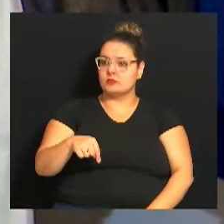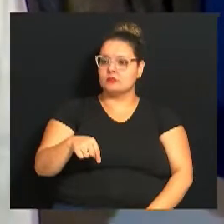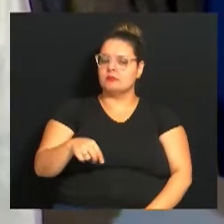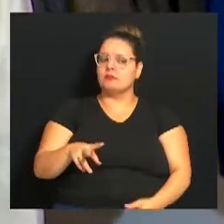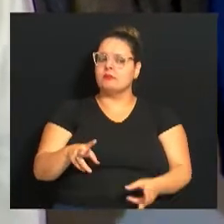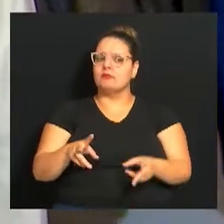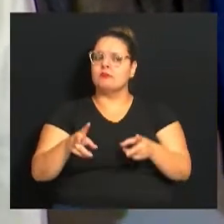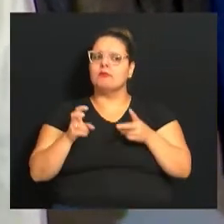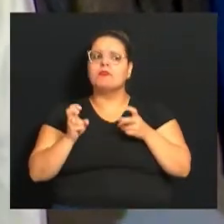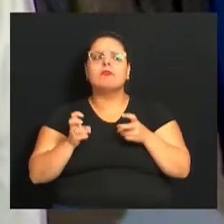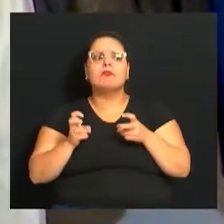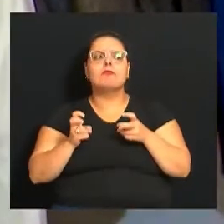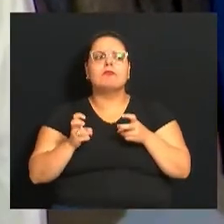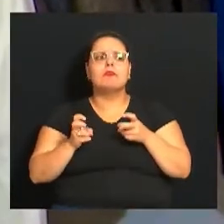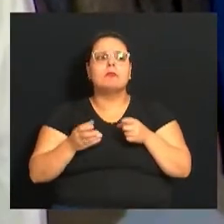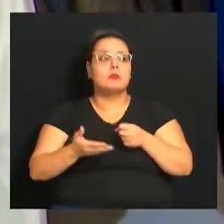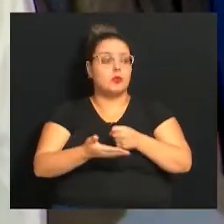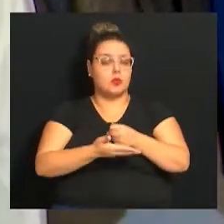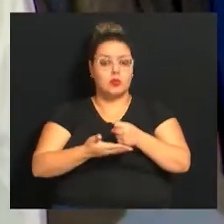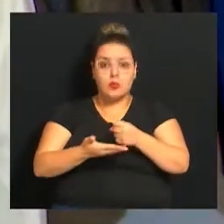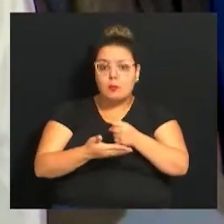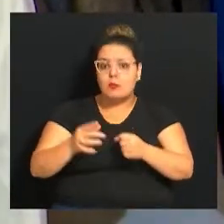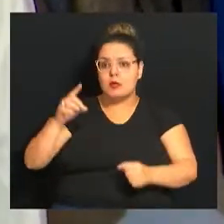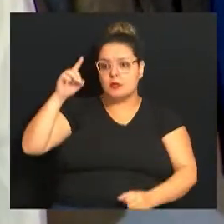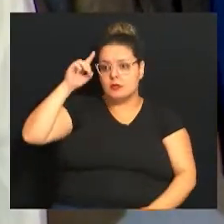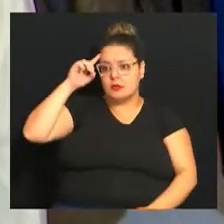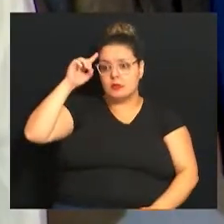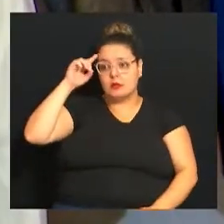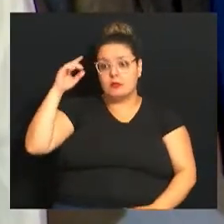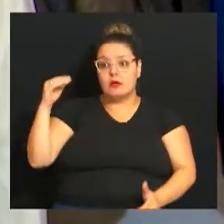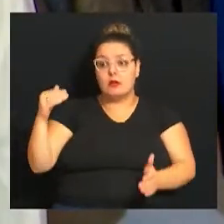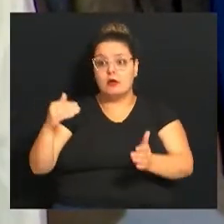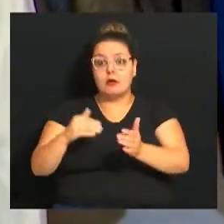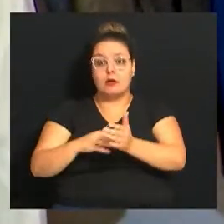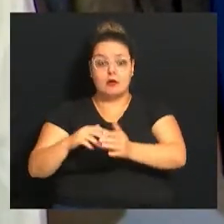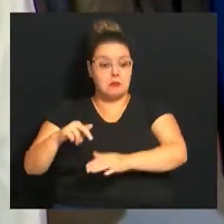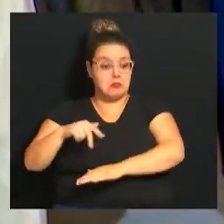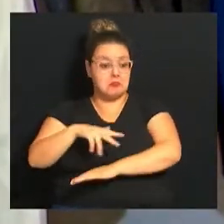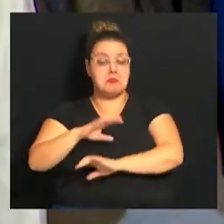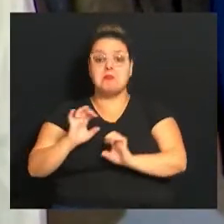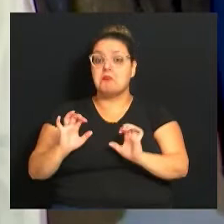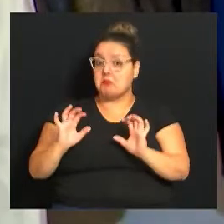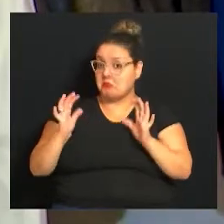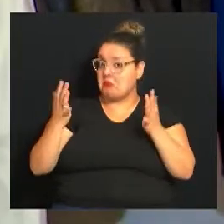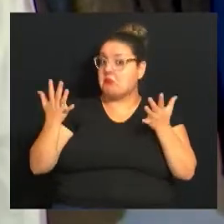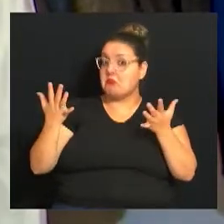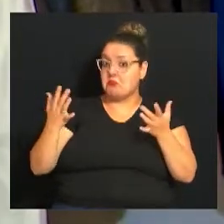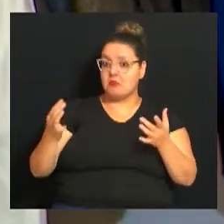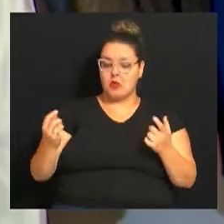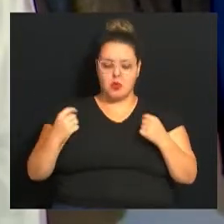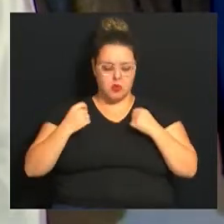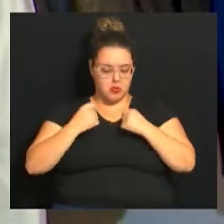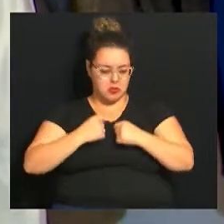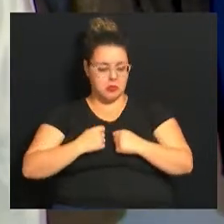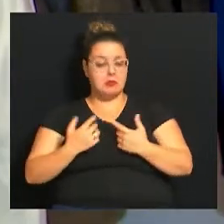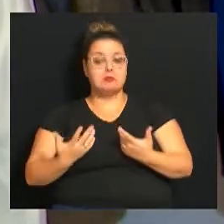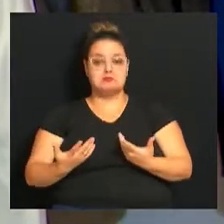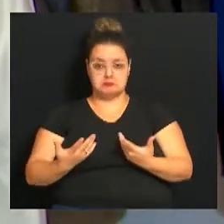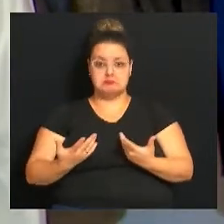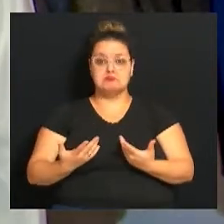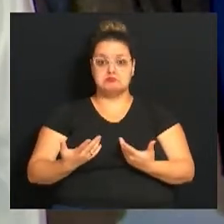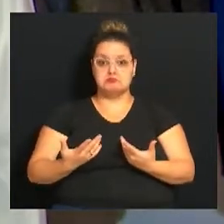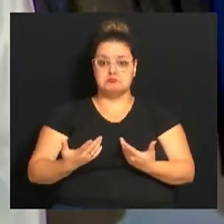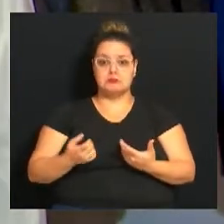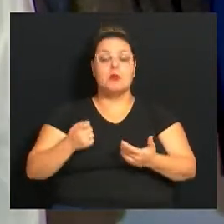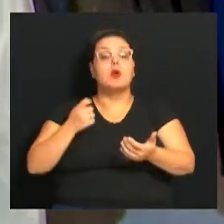tem desde o básico do dia a dia até moda festa, tem alguns casacos assim que a pessoa